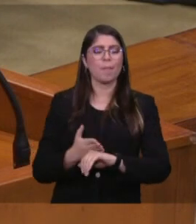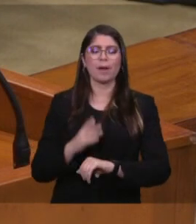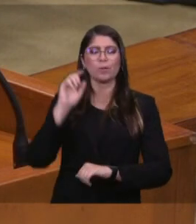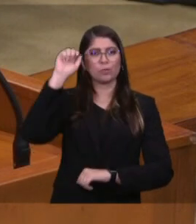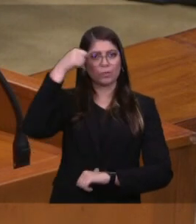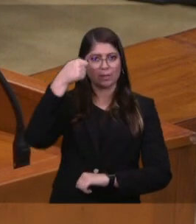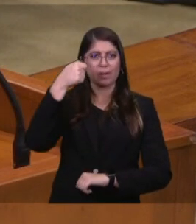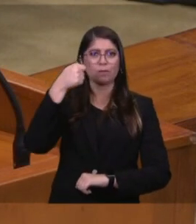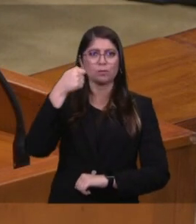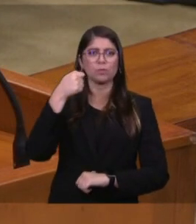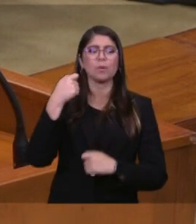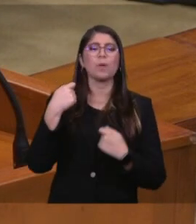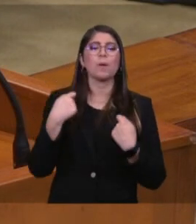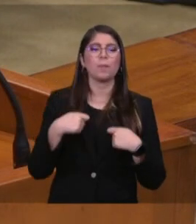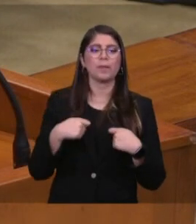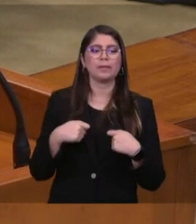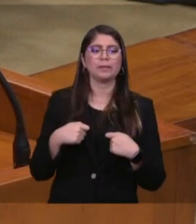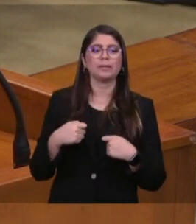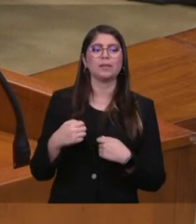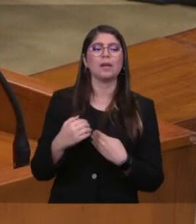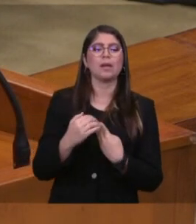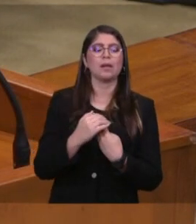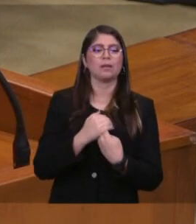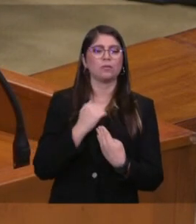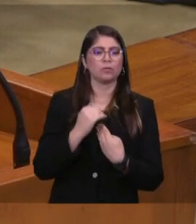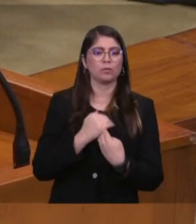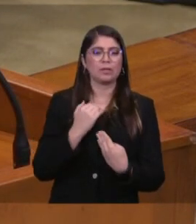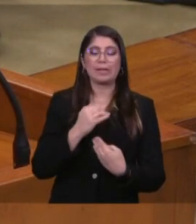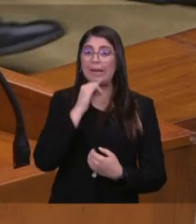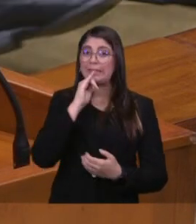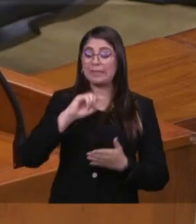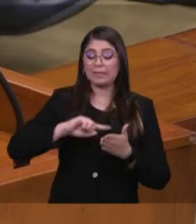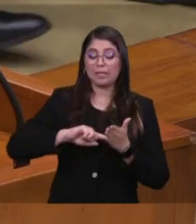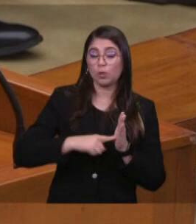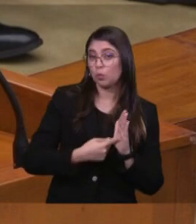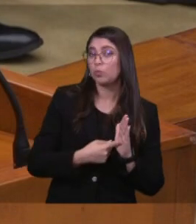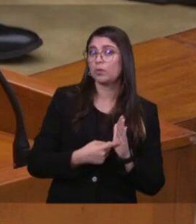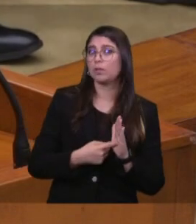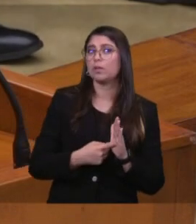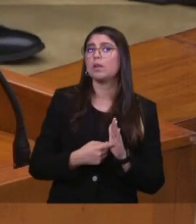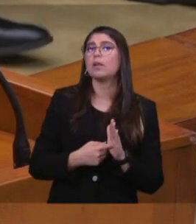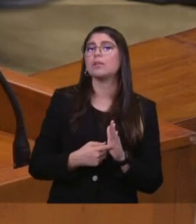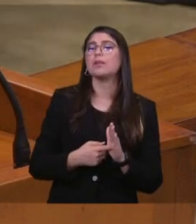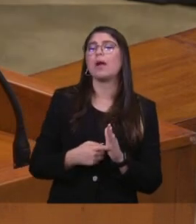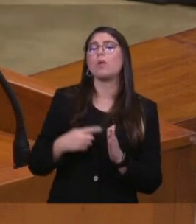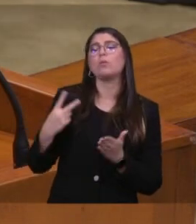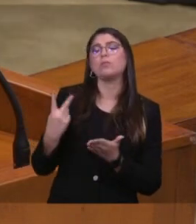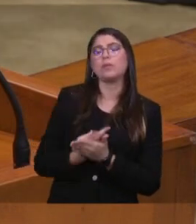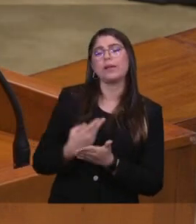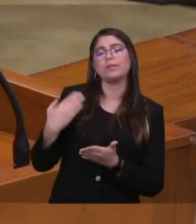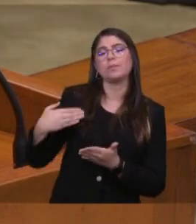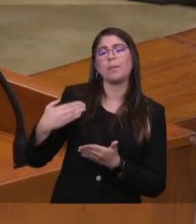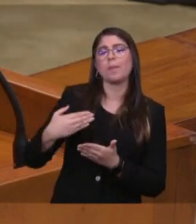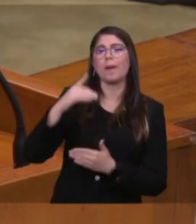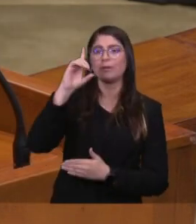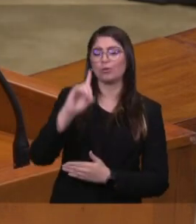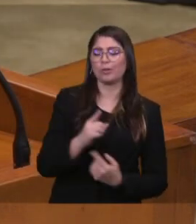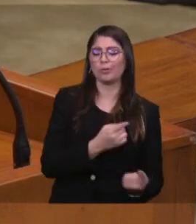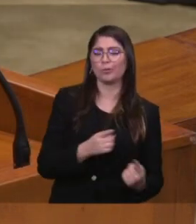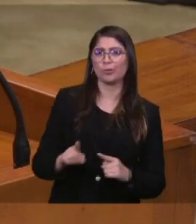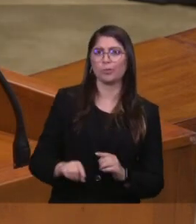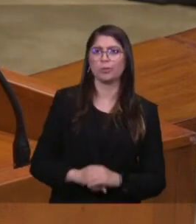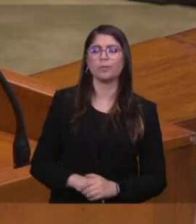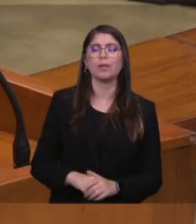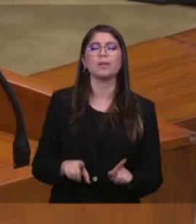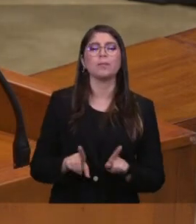da igualdade a nos orientar em casos de denúncia da violação histórica e reiterada a direitos. Voltar-se à